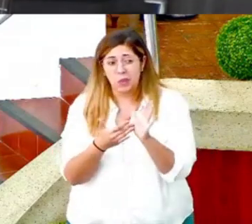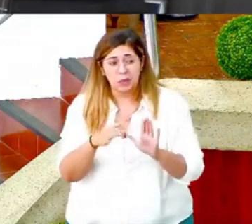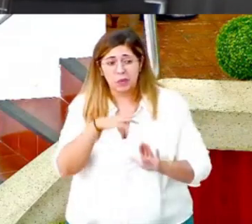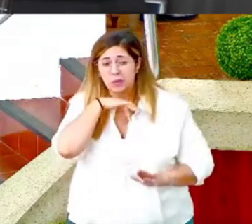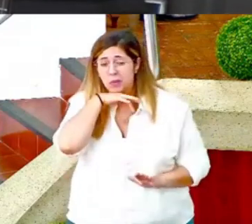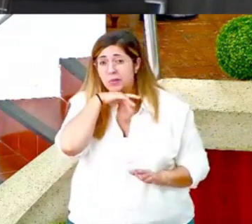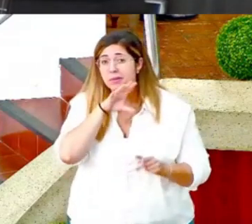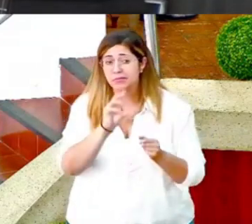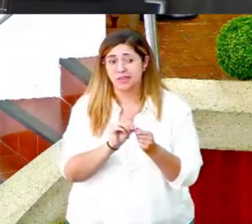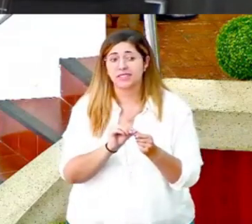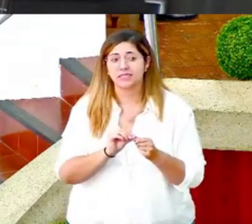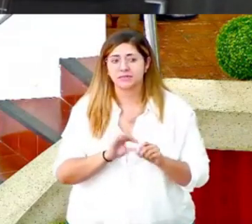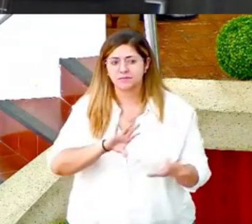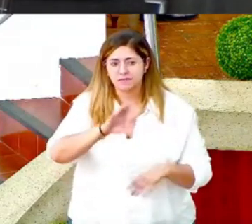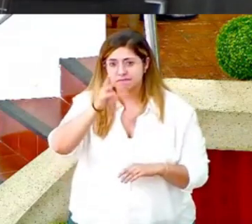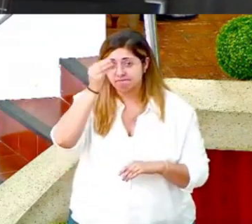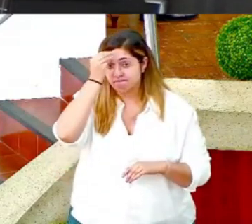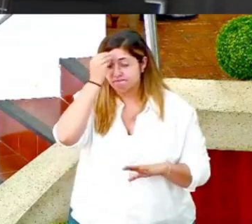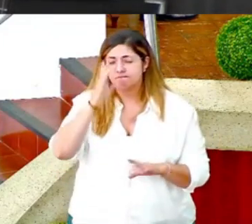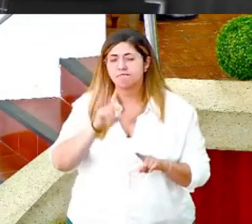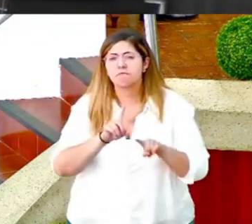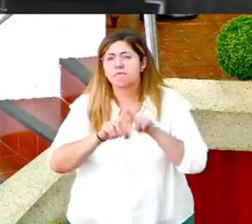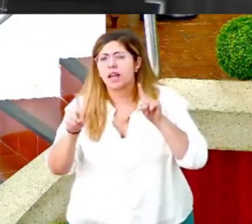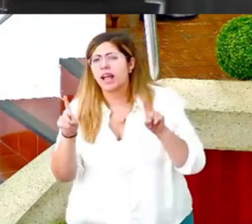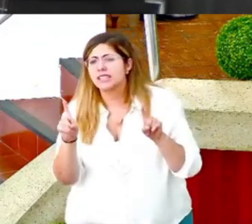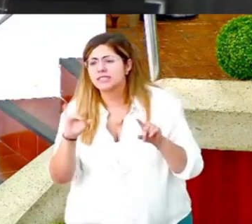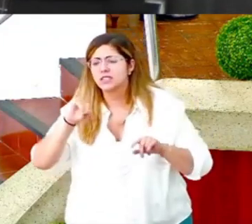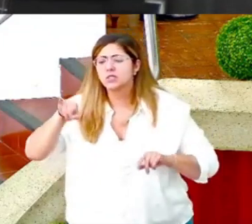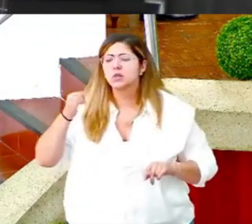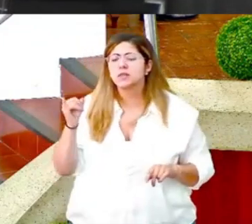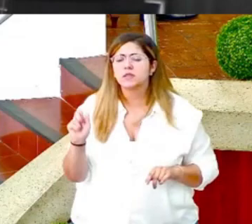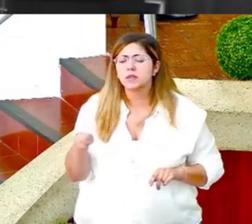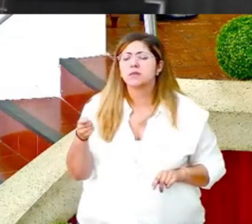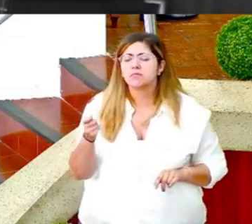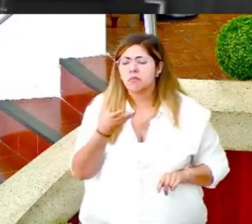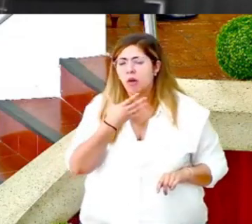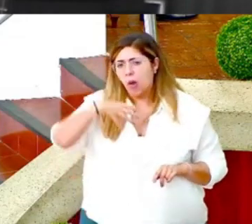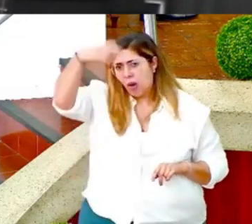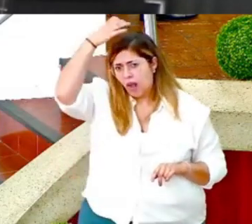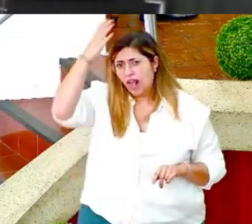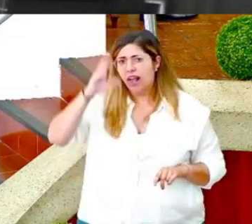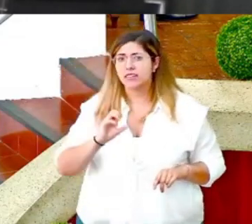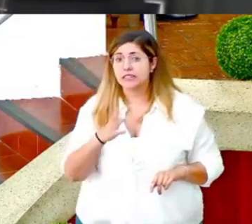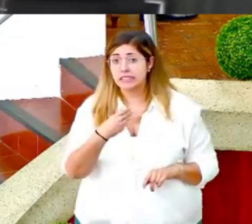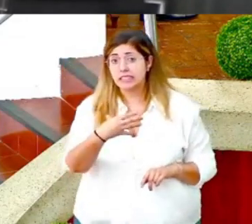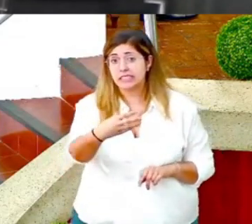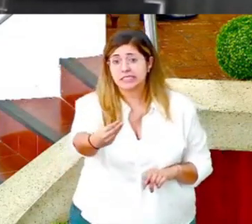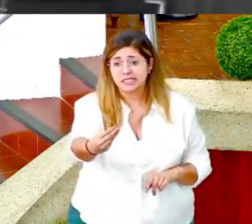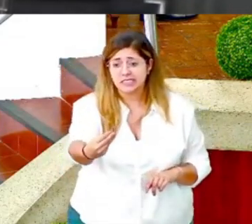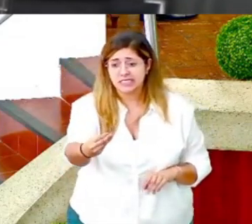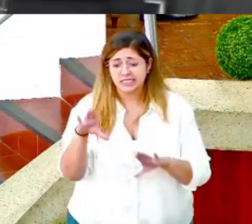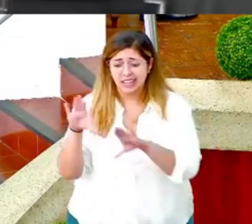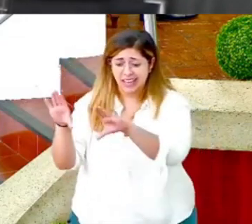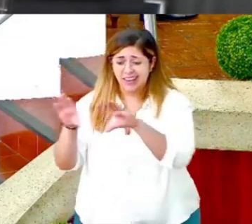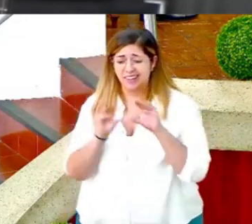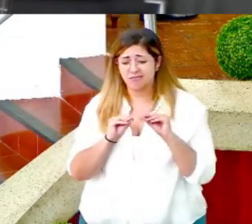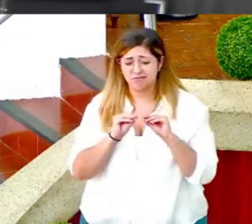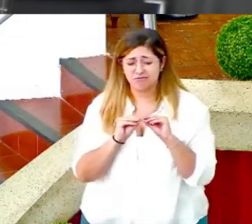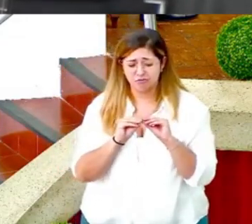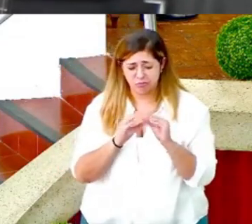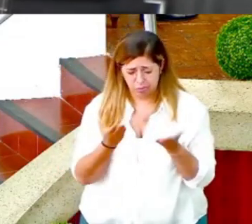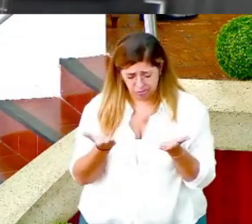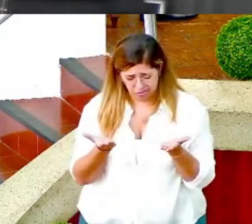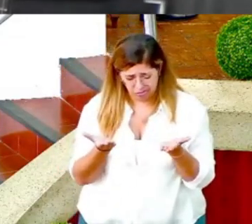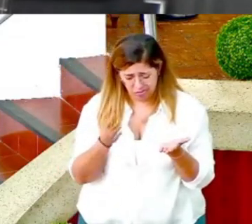a herança de Josias? A pior possível? Uma herança horrível. Não